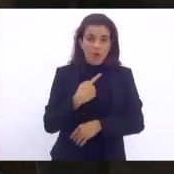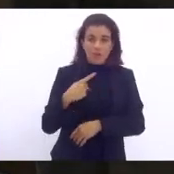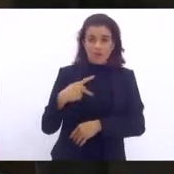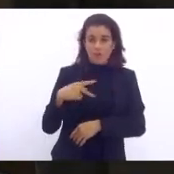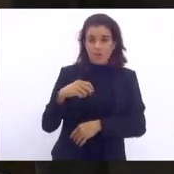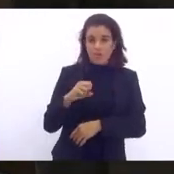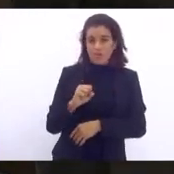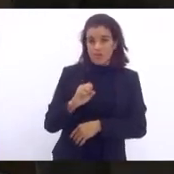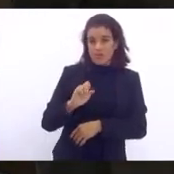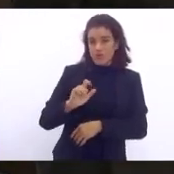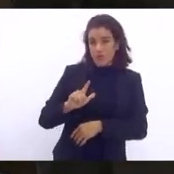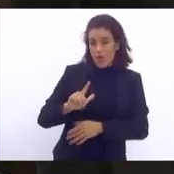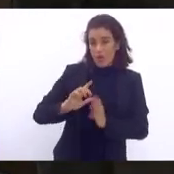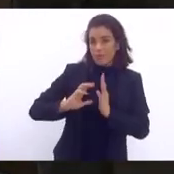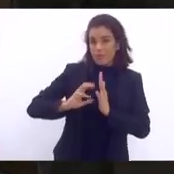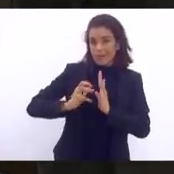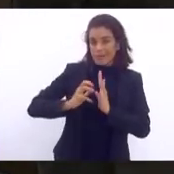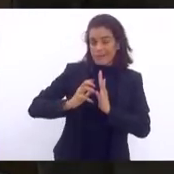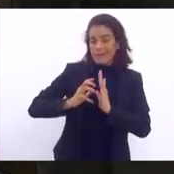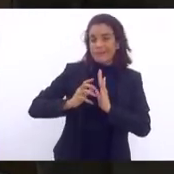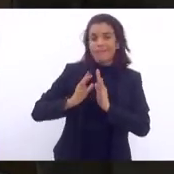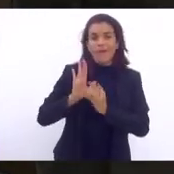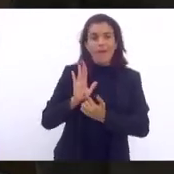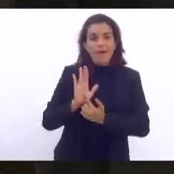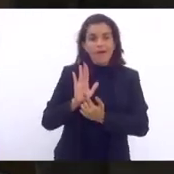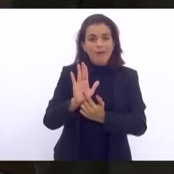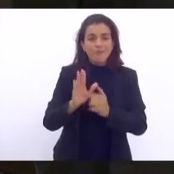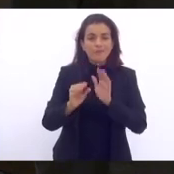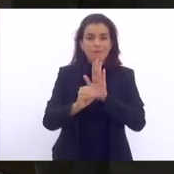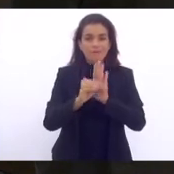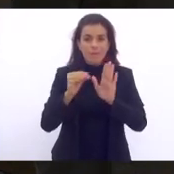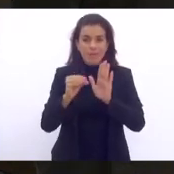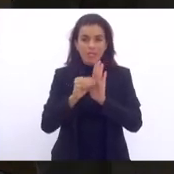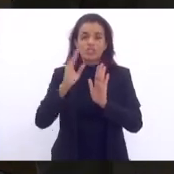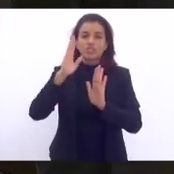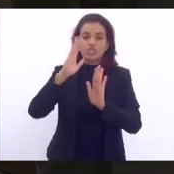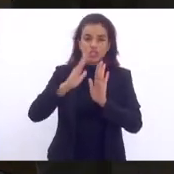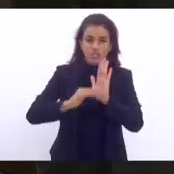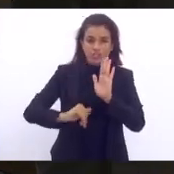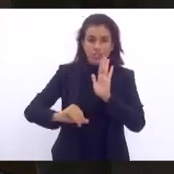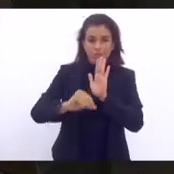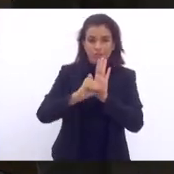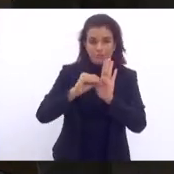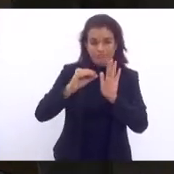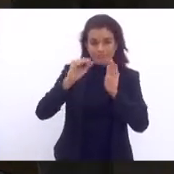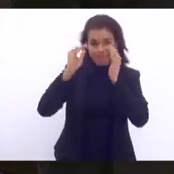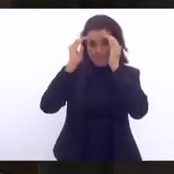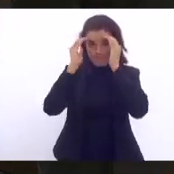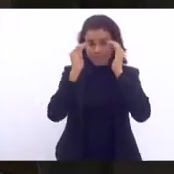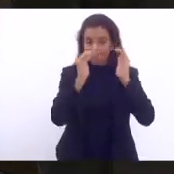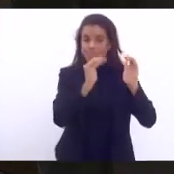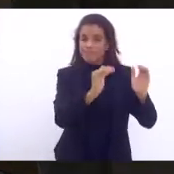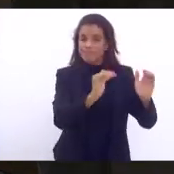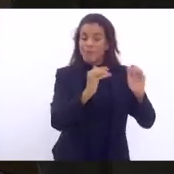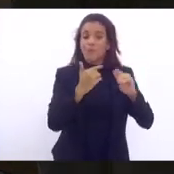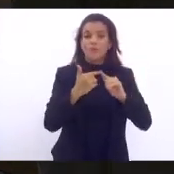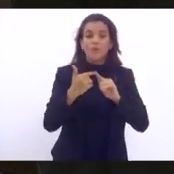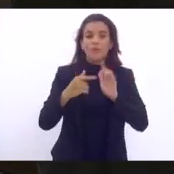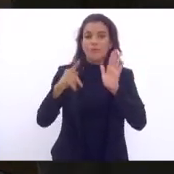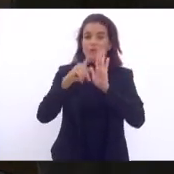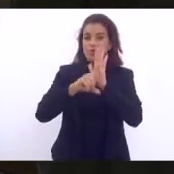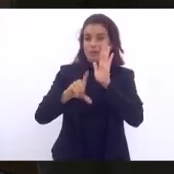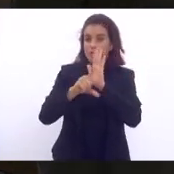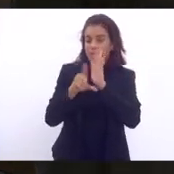e retiramos as emendas atendendo ao apelo para que o projeto fosse aprovado. A gente entende